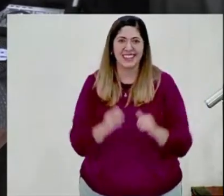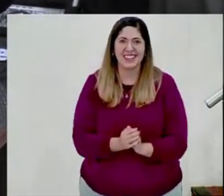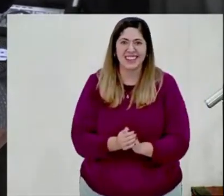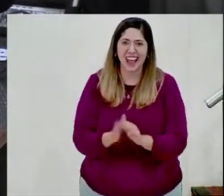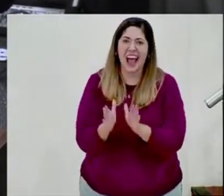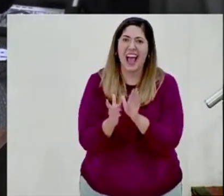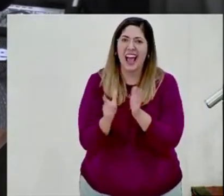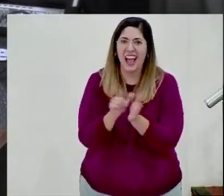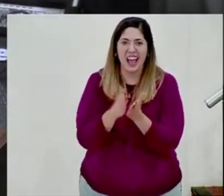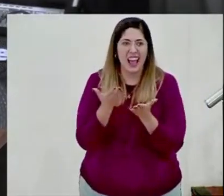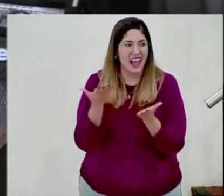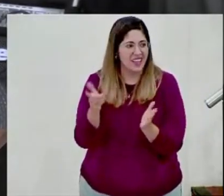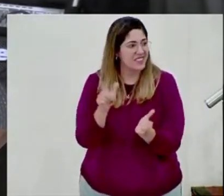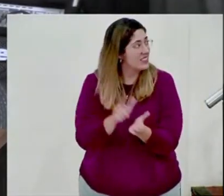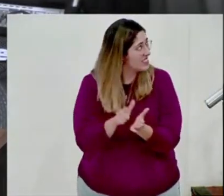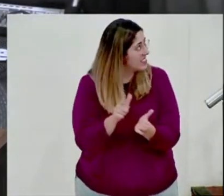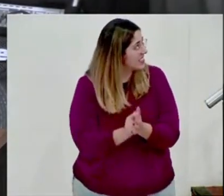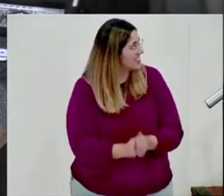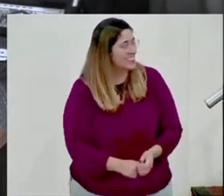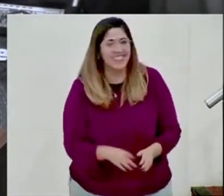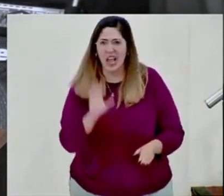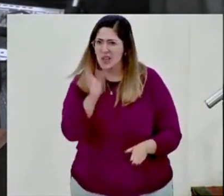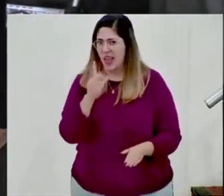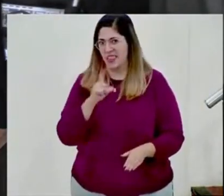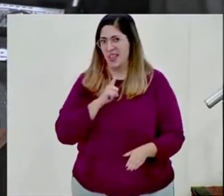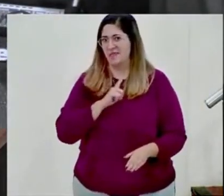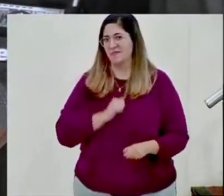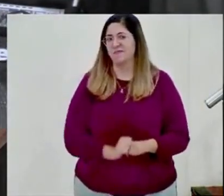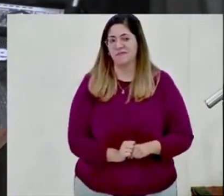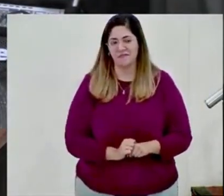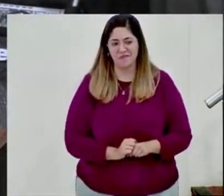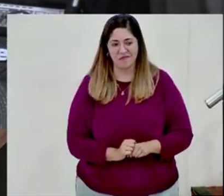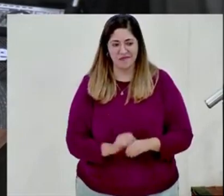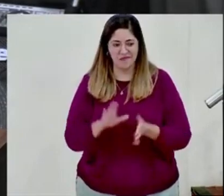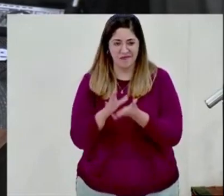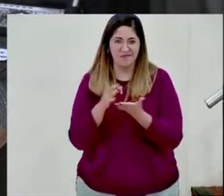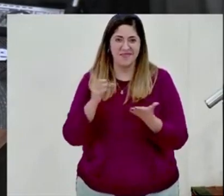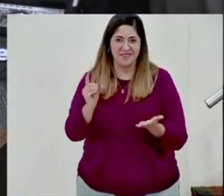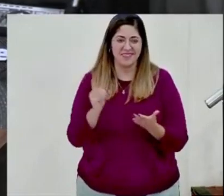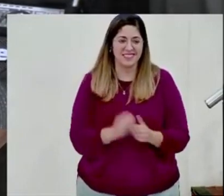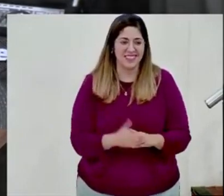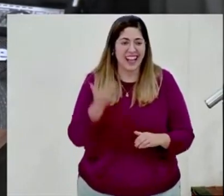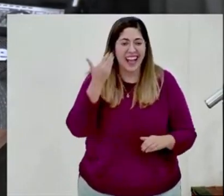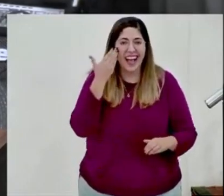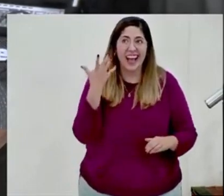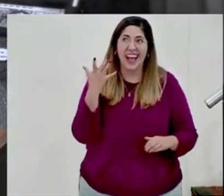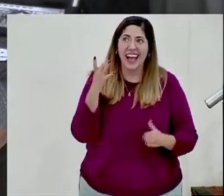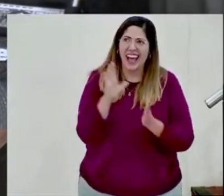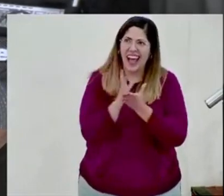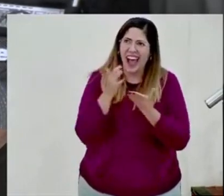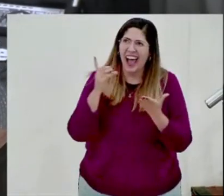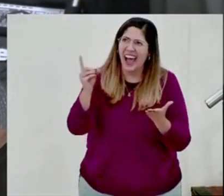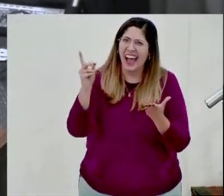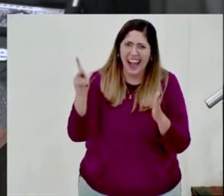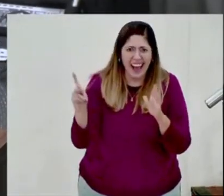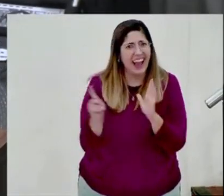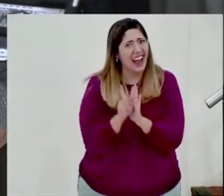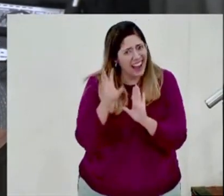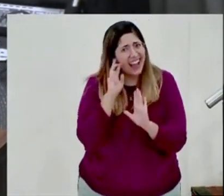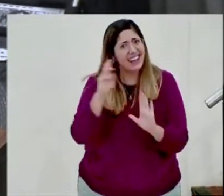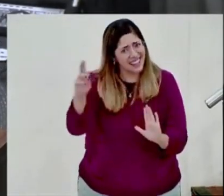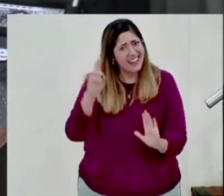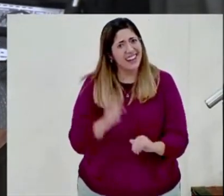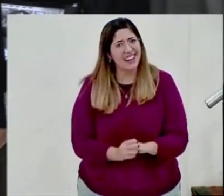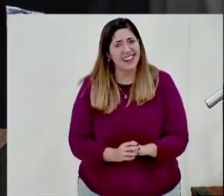palavra de Deus. Tira o zóio que essa é minha, eu já ganhei. Mas é assim, entende? É a palavra de Deus.